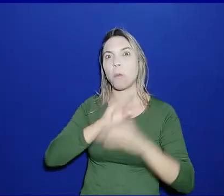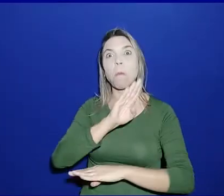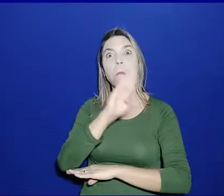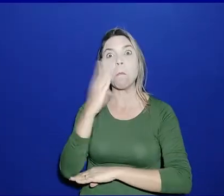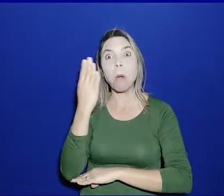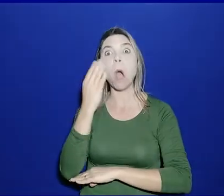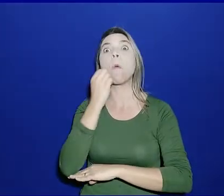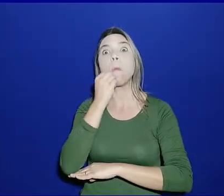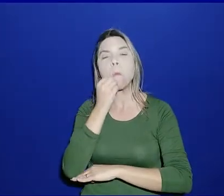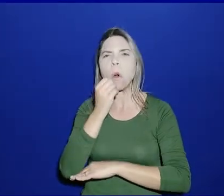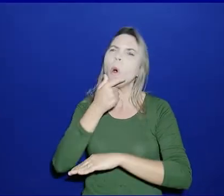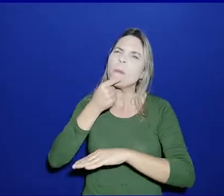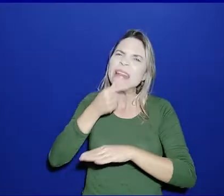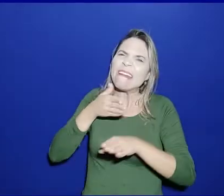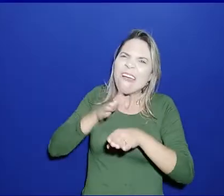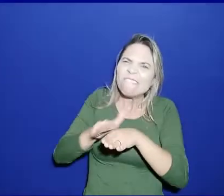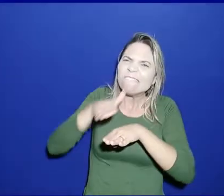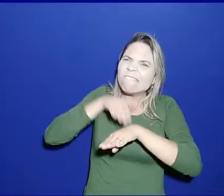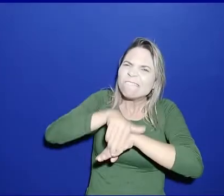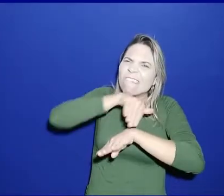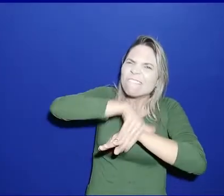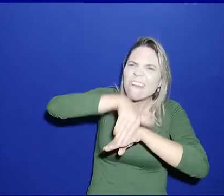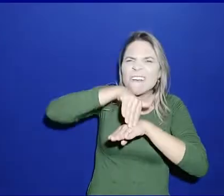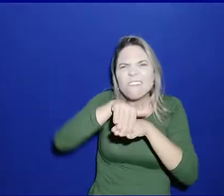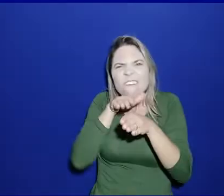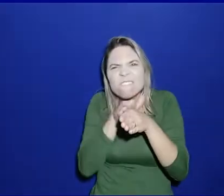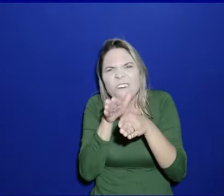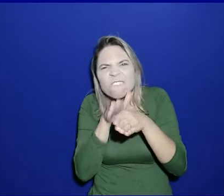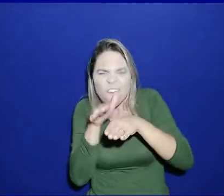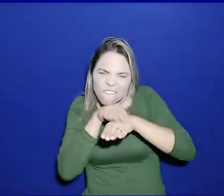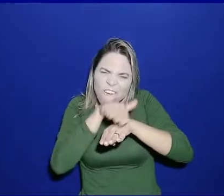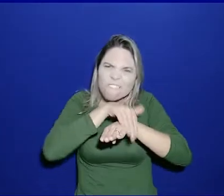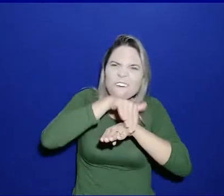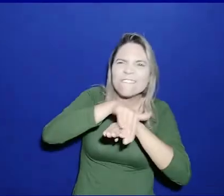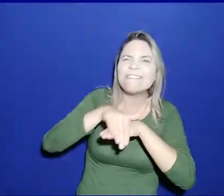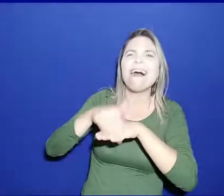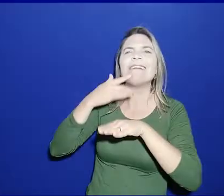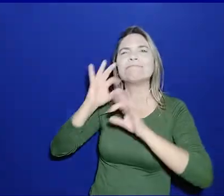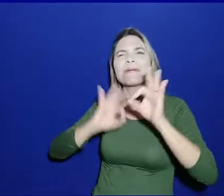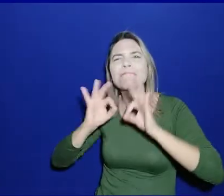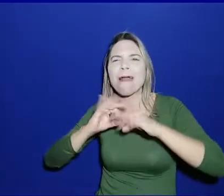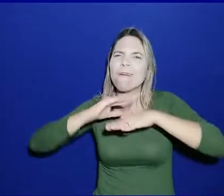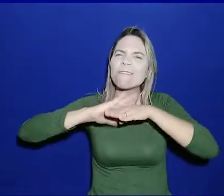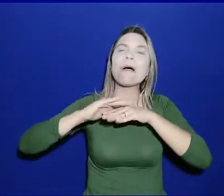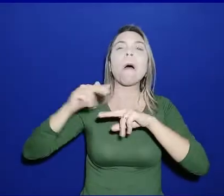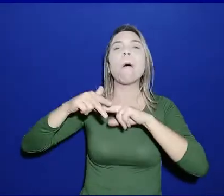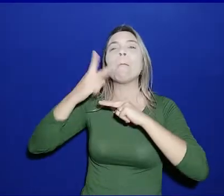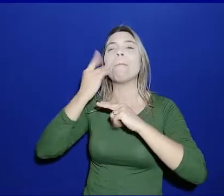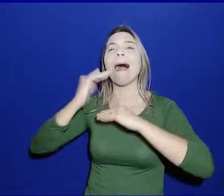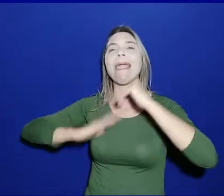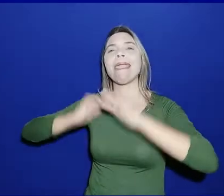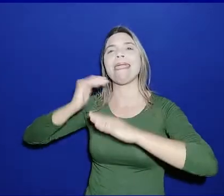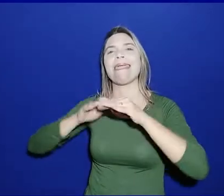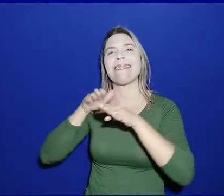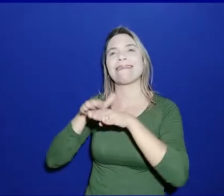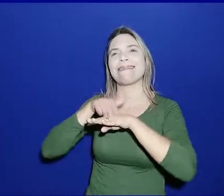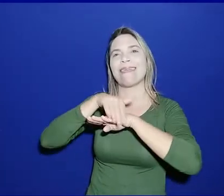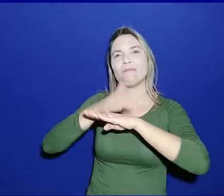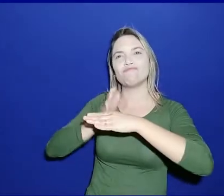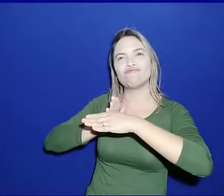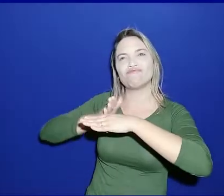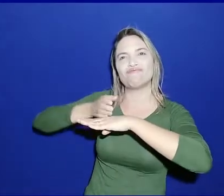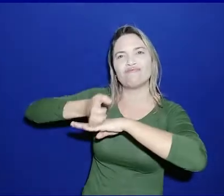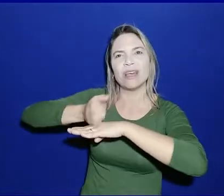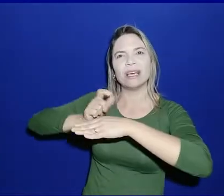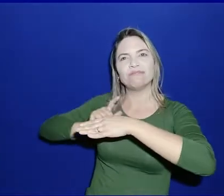madeira boa. Ele trabalhou na carpintaria do seu pai com muito carinho, fez aquele barquinho ao seu modo, tinha a